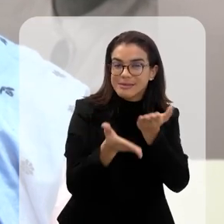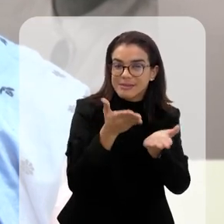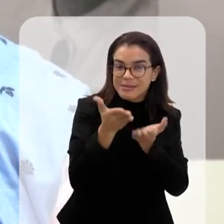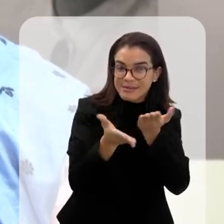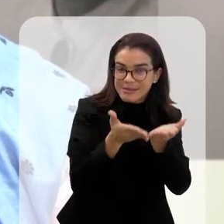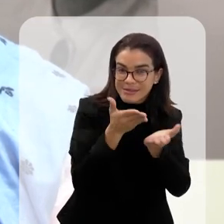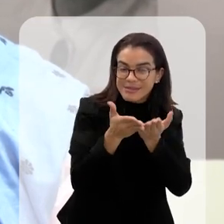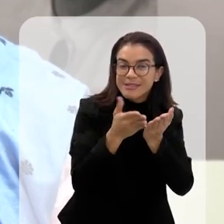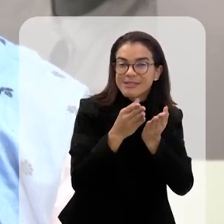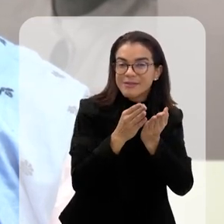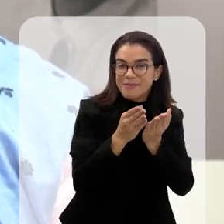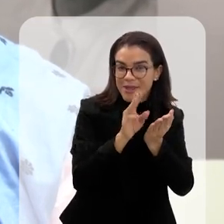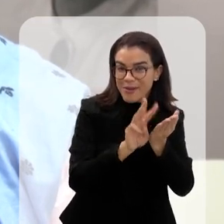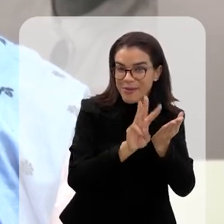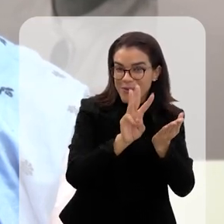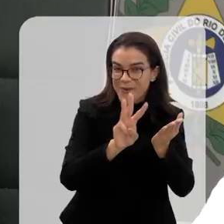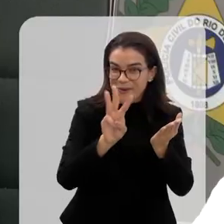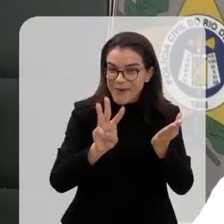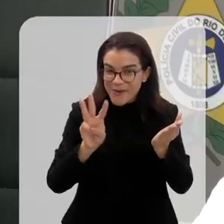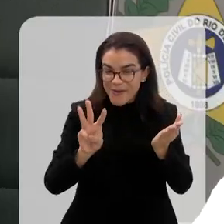atendimentos do que